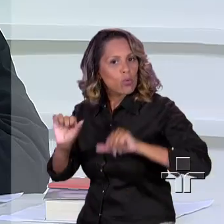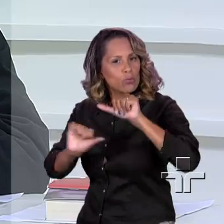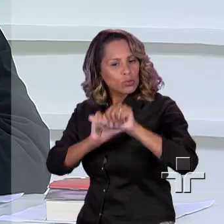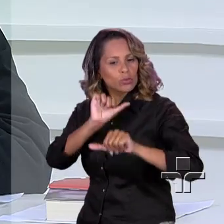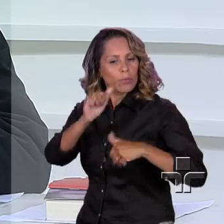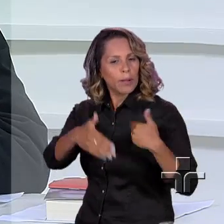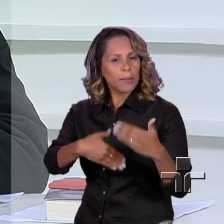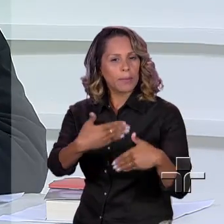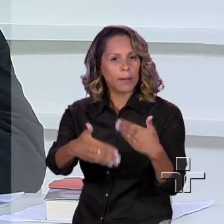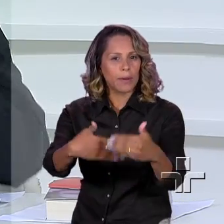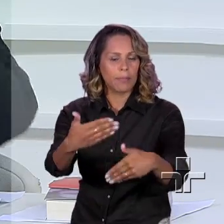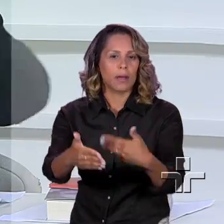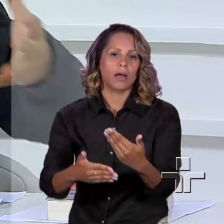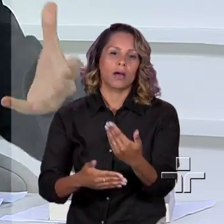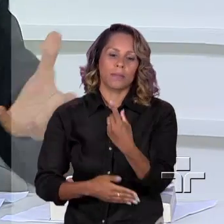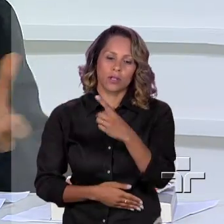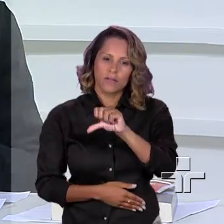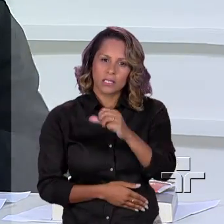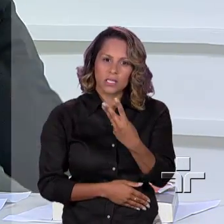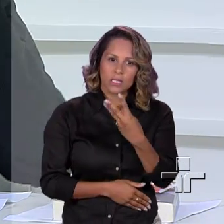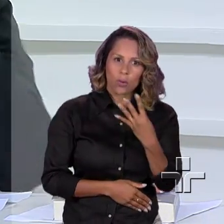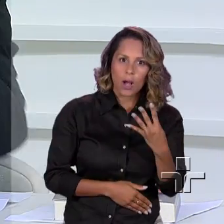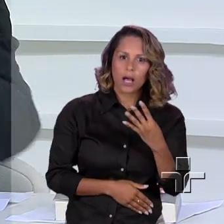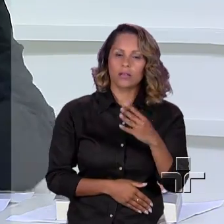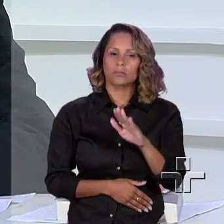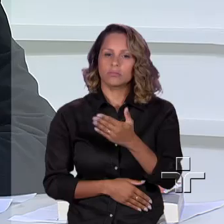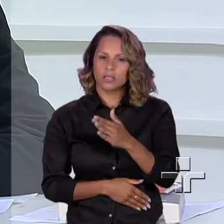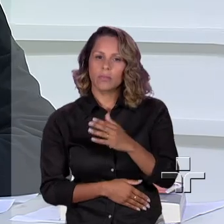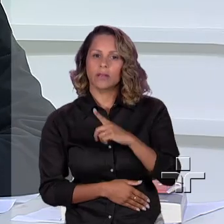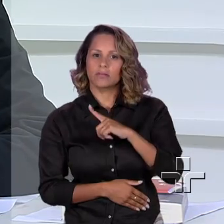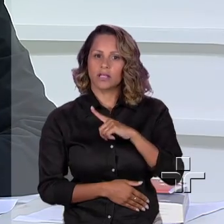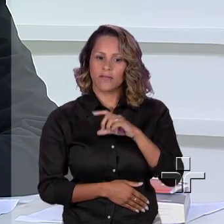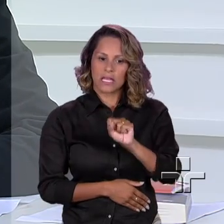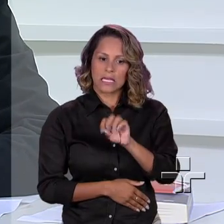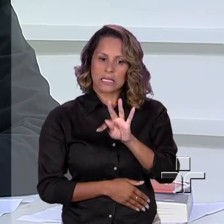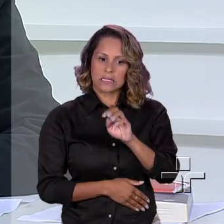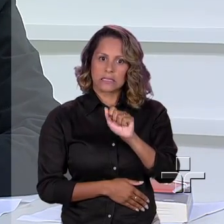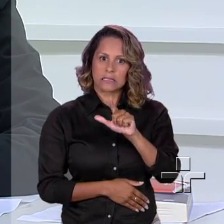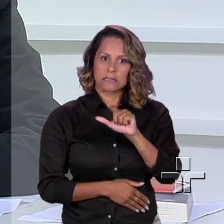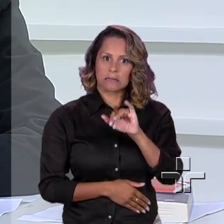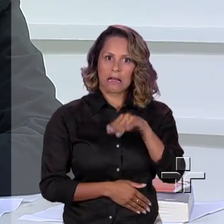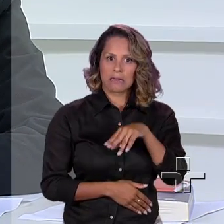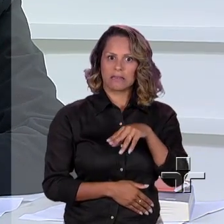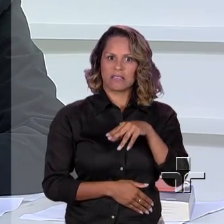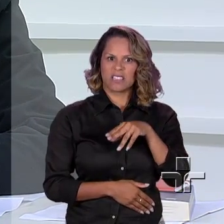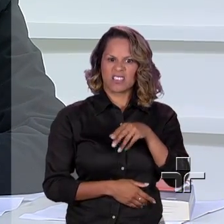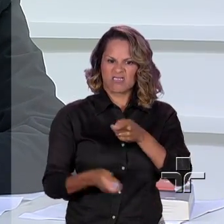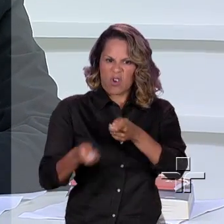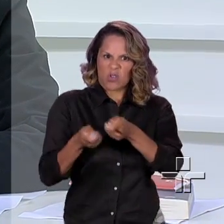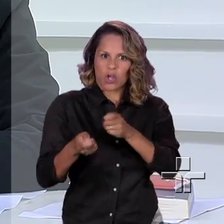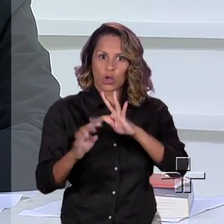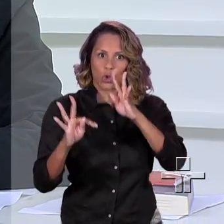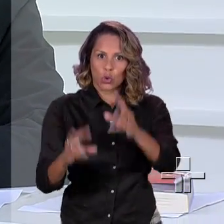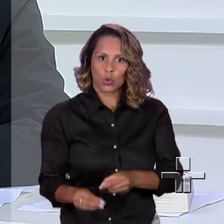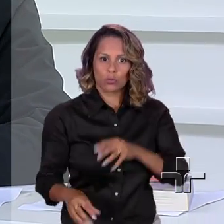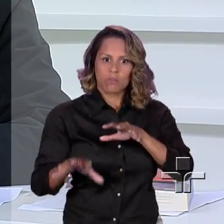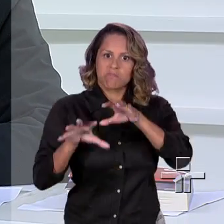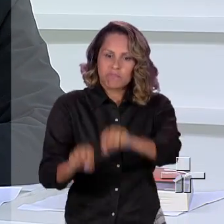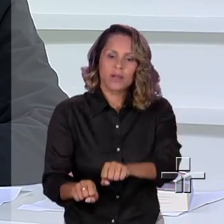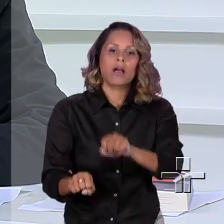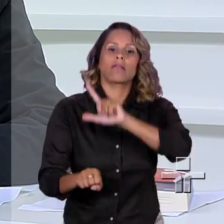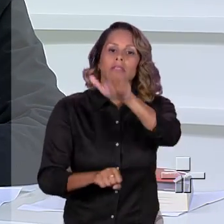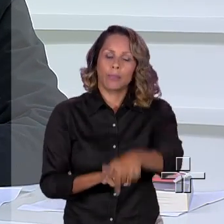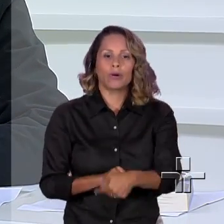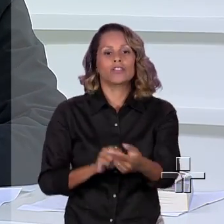burocracia stalinista passou a controlar tudo, voltou a ser um crime e começaram as perseguições e as pessoas iam